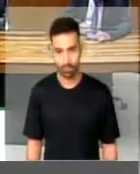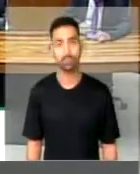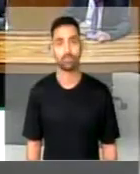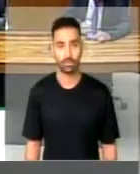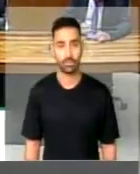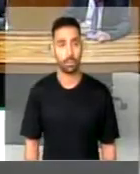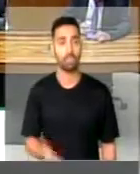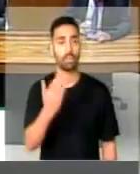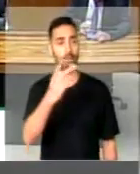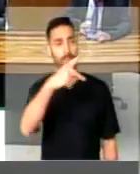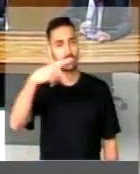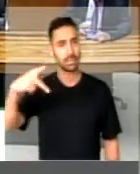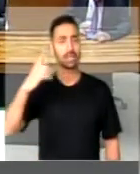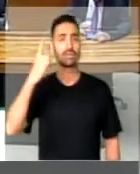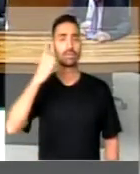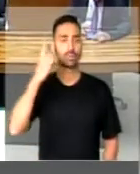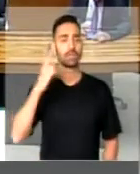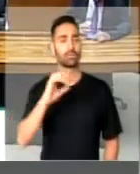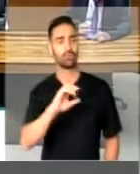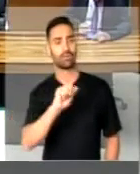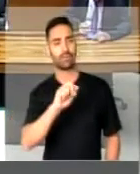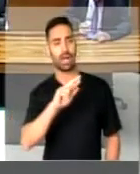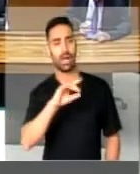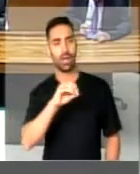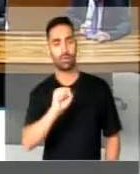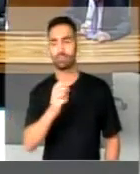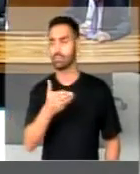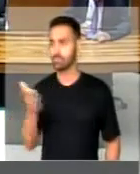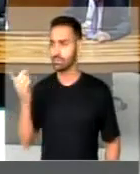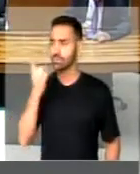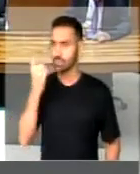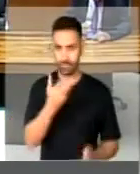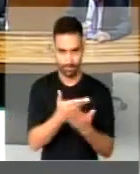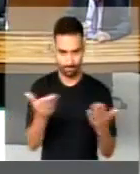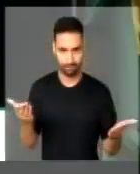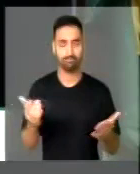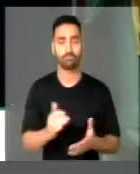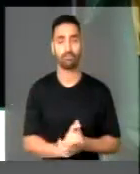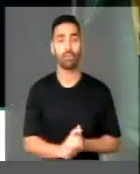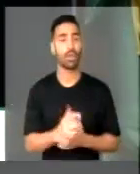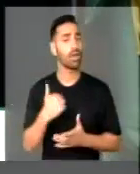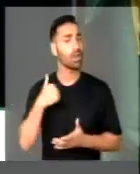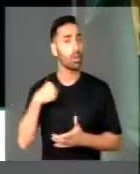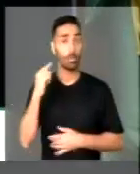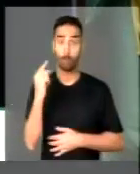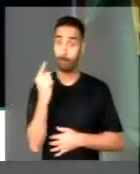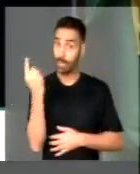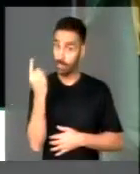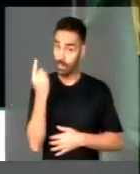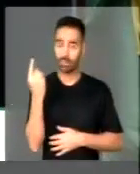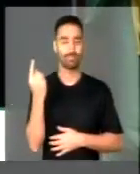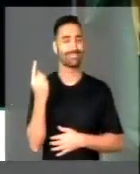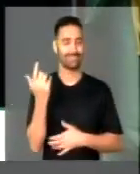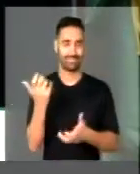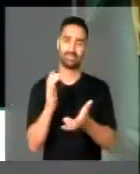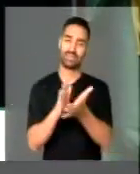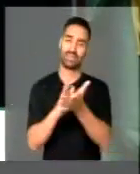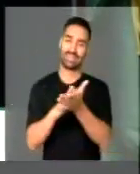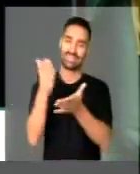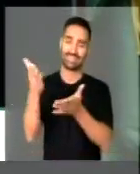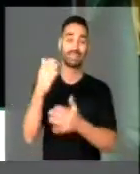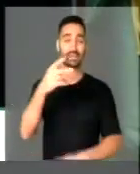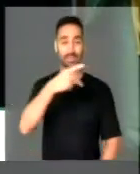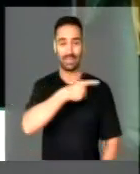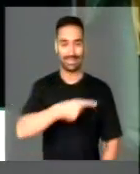Senhor presidente, deputado Carlos Manato, colega deputados e deputadas. Eu quero, primeiramente, parabenizar o nosso